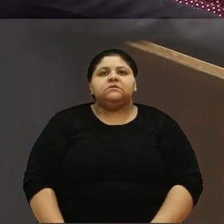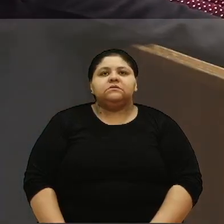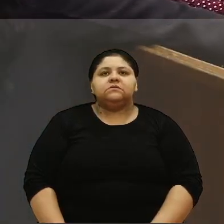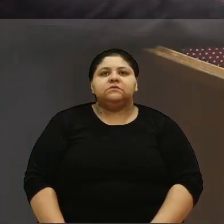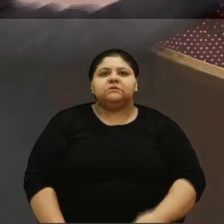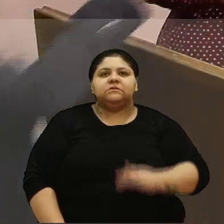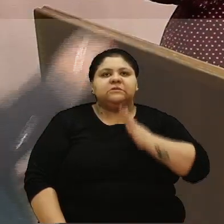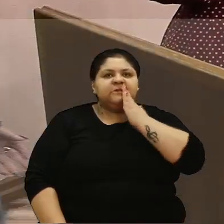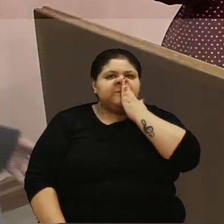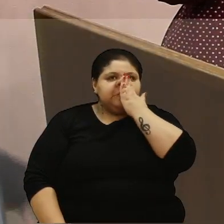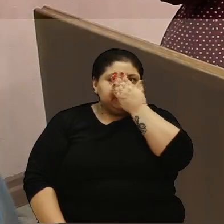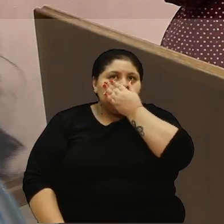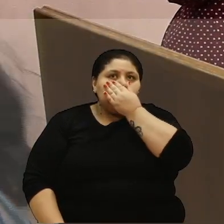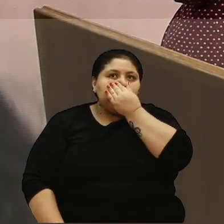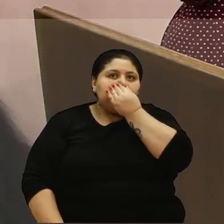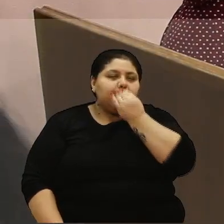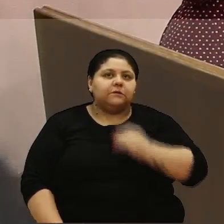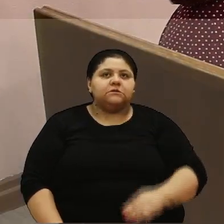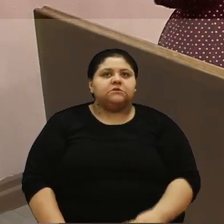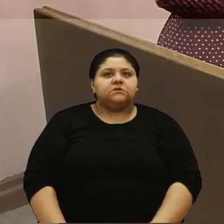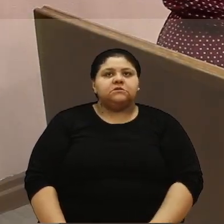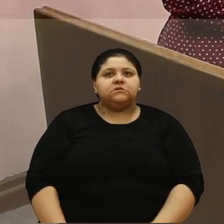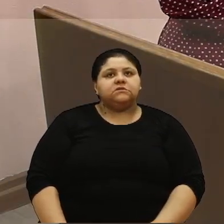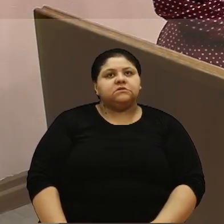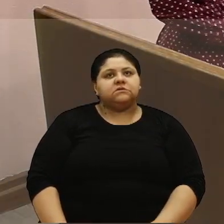tá. Ok.